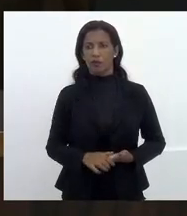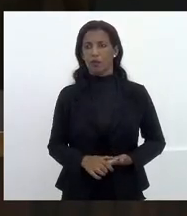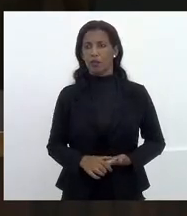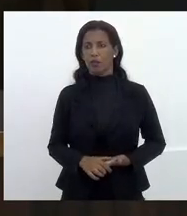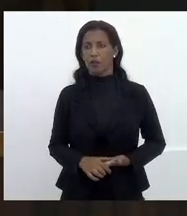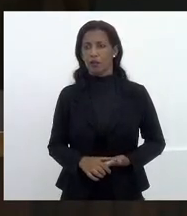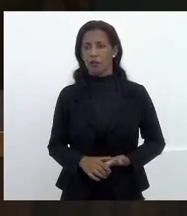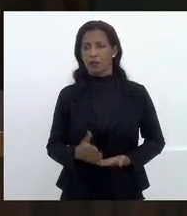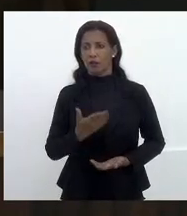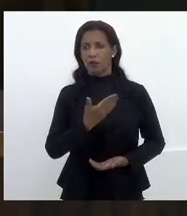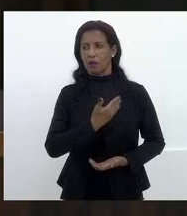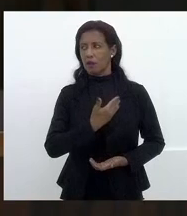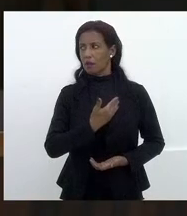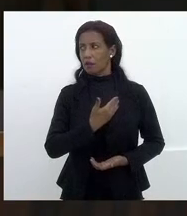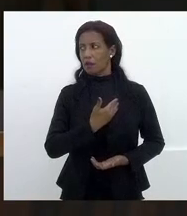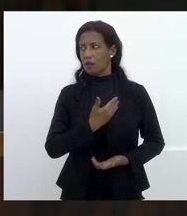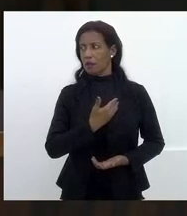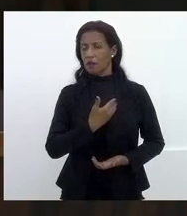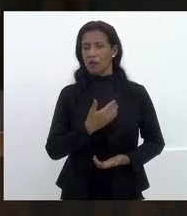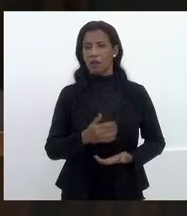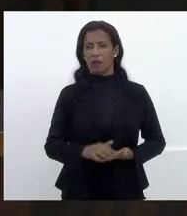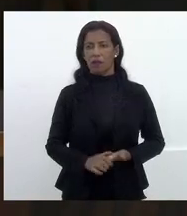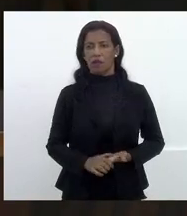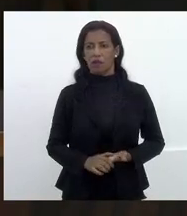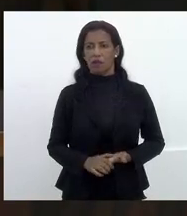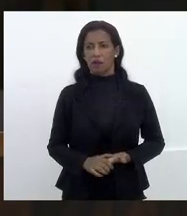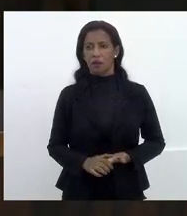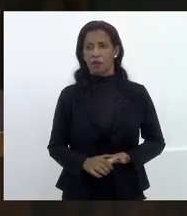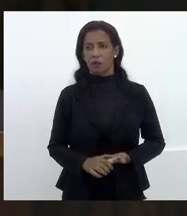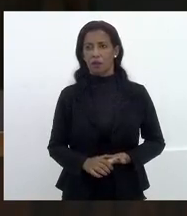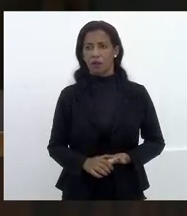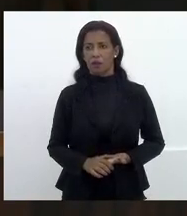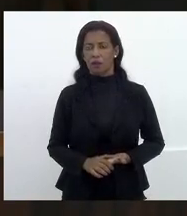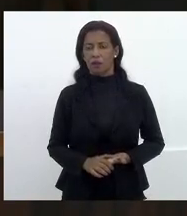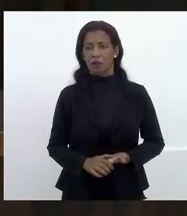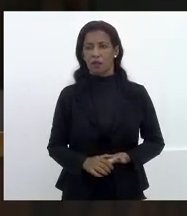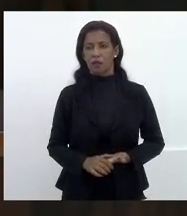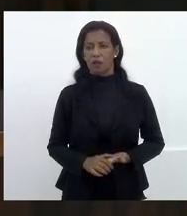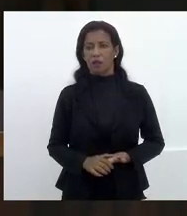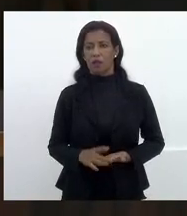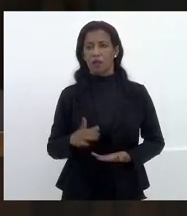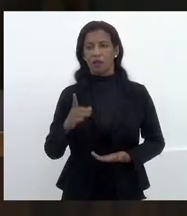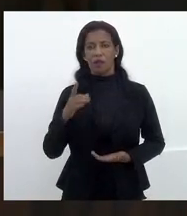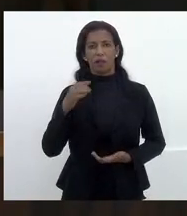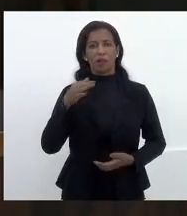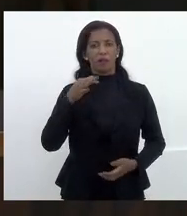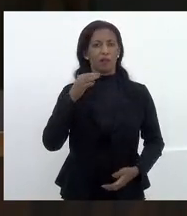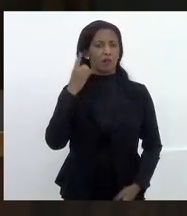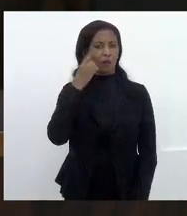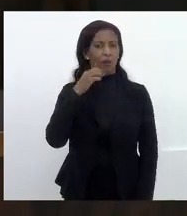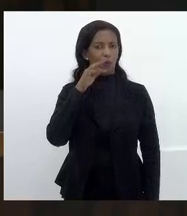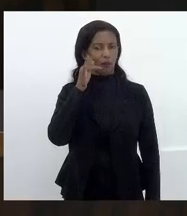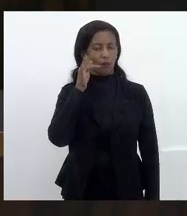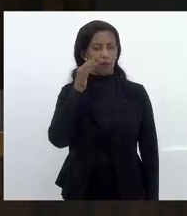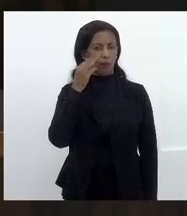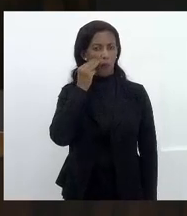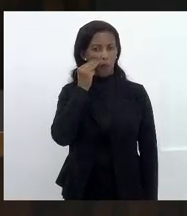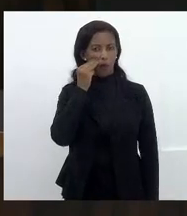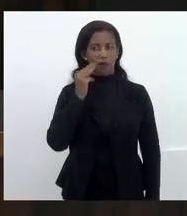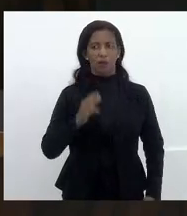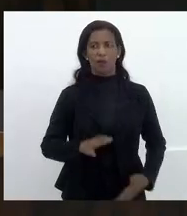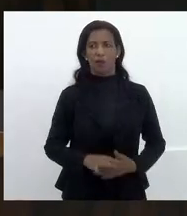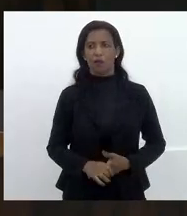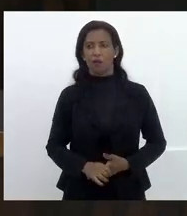o meu amigo é deputada Deputado da Mônica Francisco tá no plenário online é